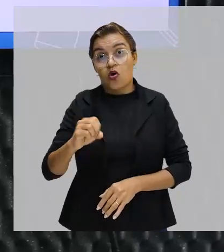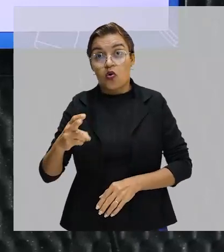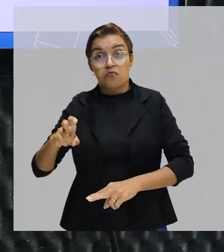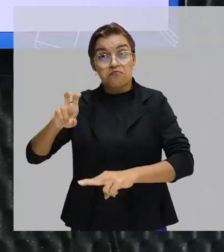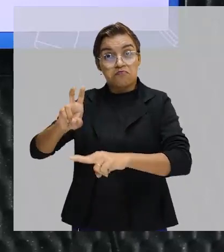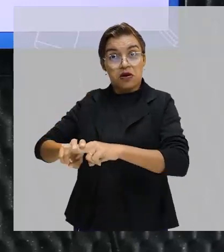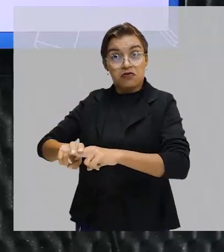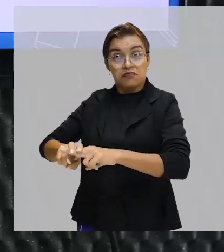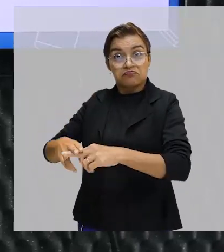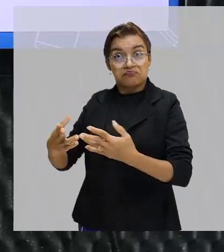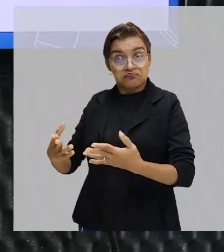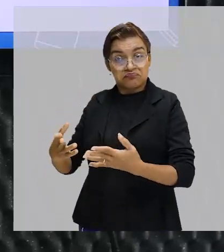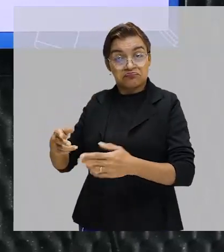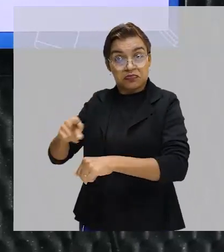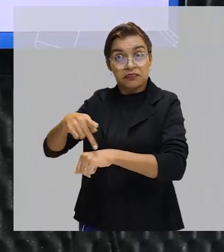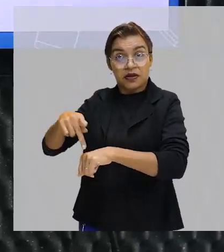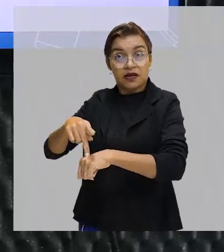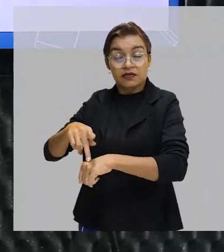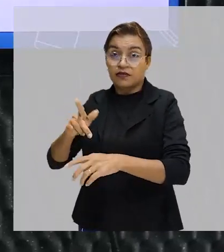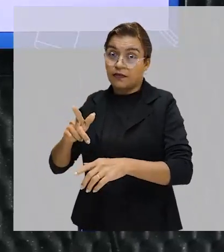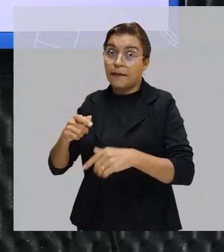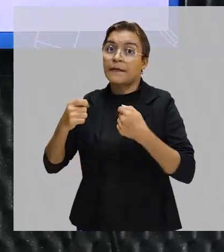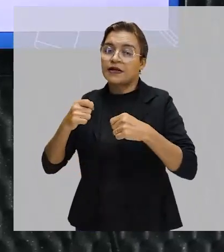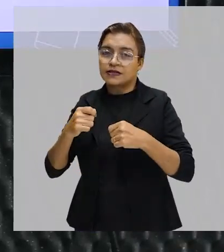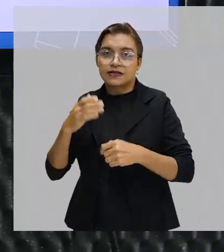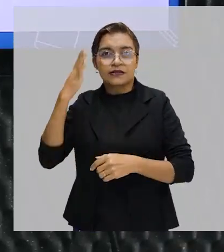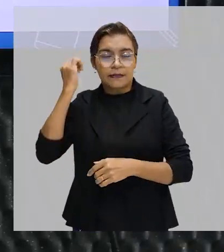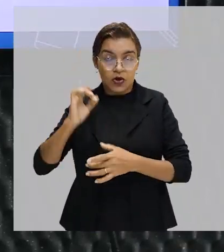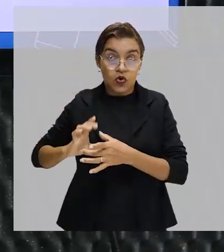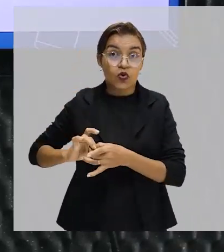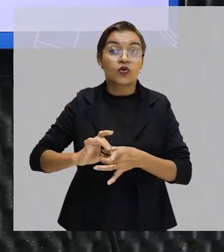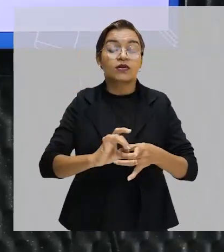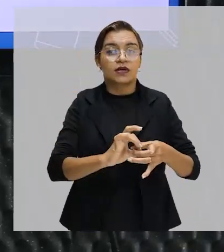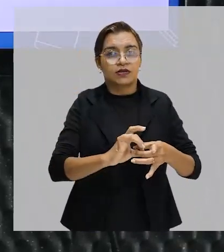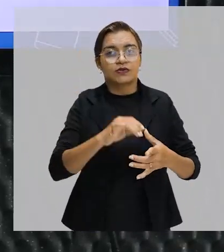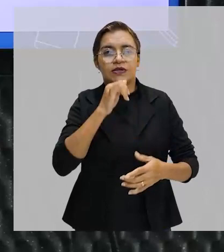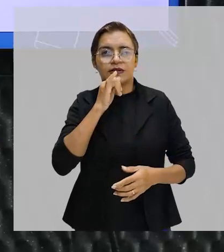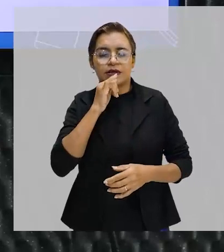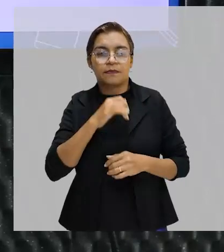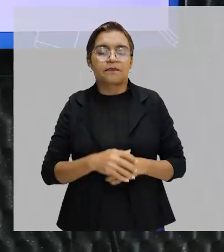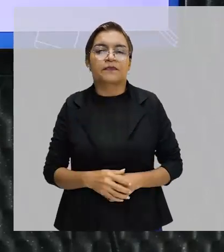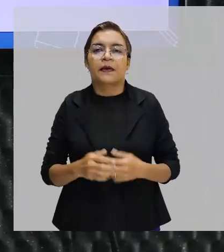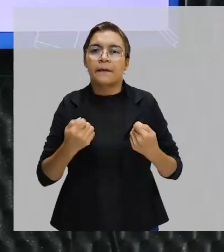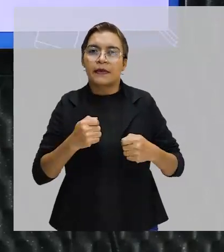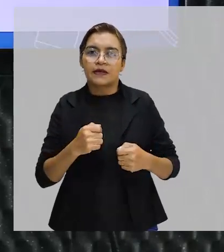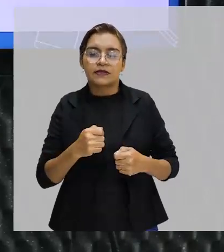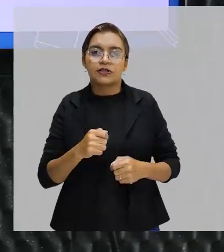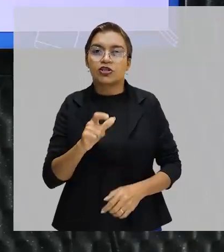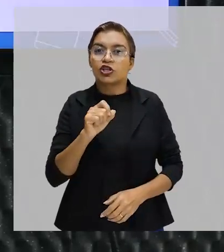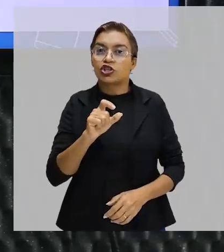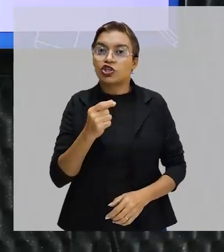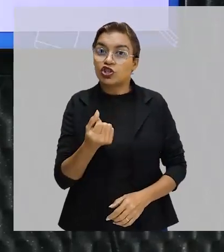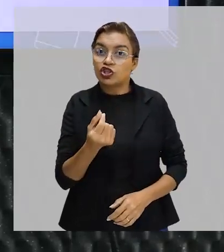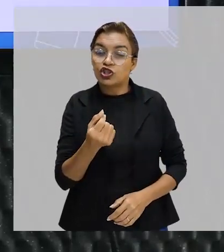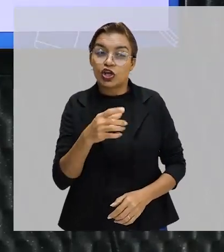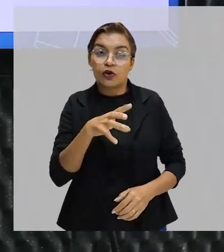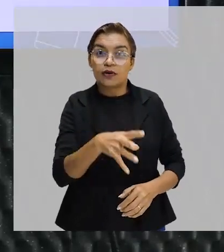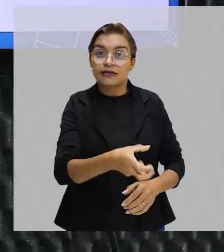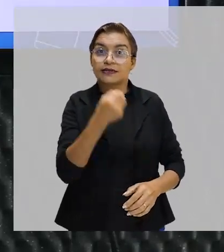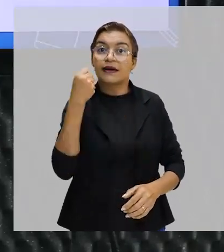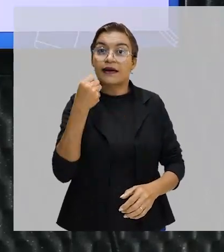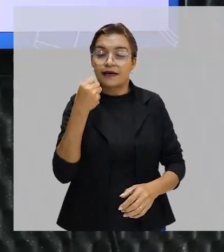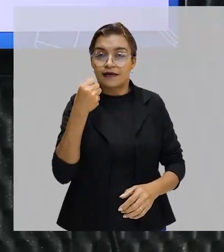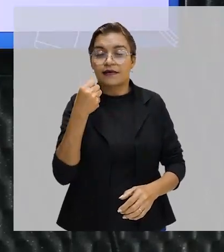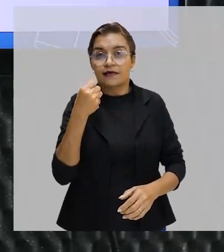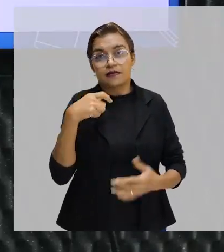ao banco de sentar, de acordo com o contexto. Estou precisando sacar dinheiro, tenho que ir ao banco. Então, você já sabe que nós estamos falando de